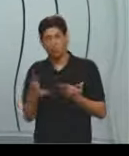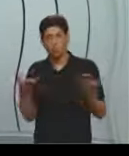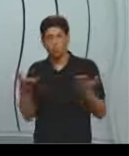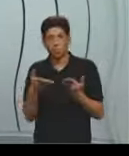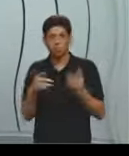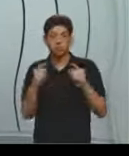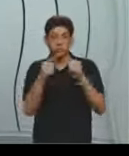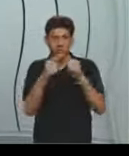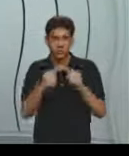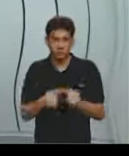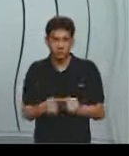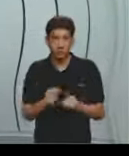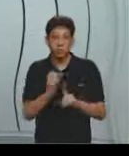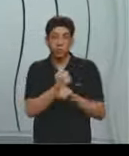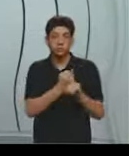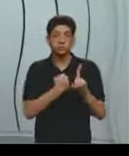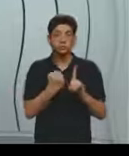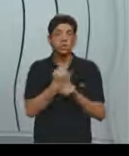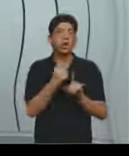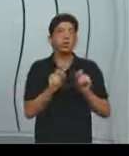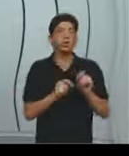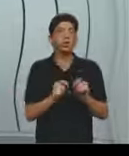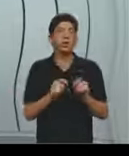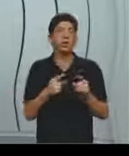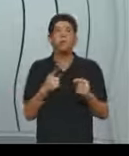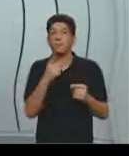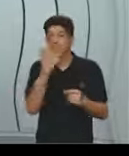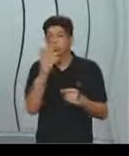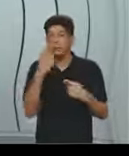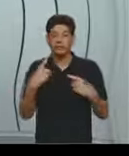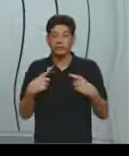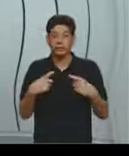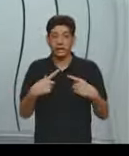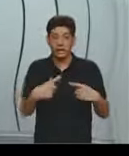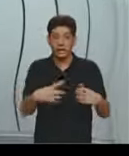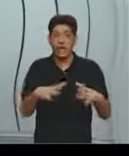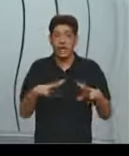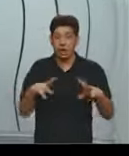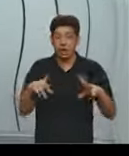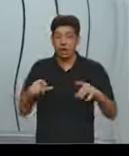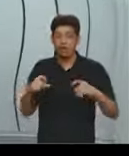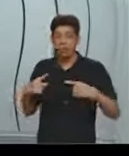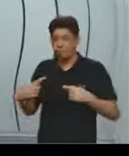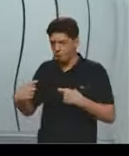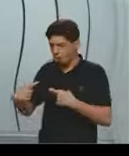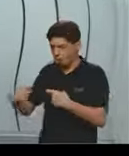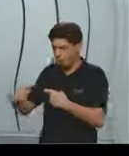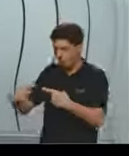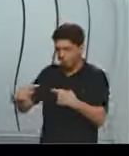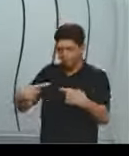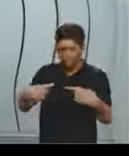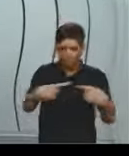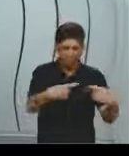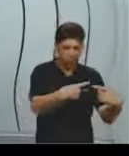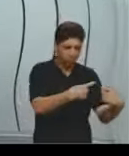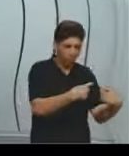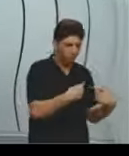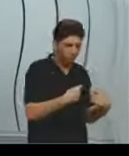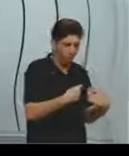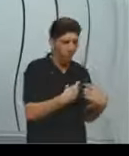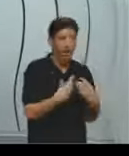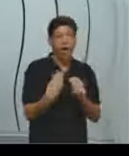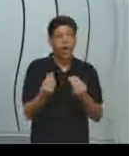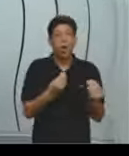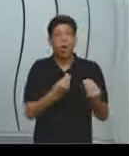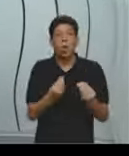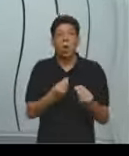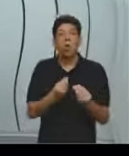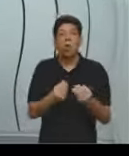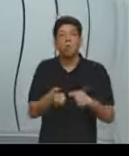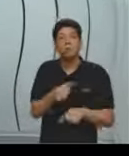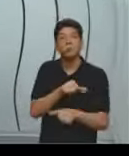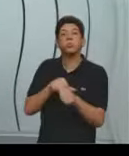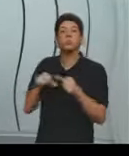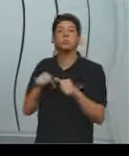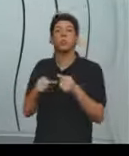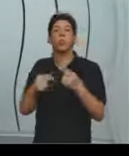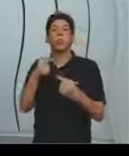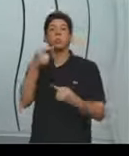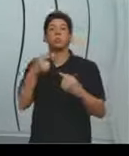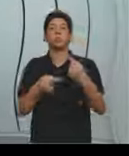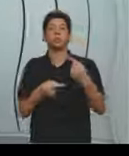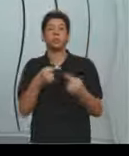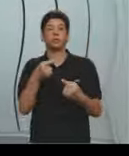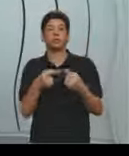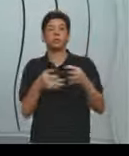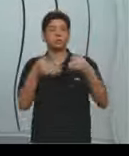hoje estruturar a sociedade eu na guerra de todos contra todos em uma forma legítima de ser a política EA política essa discussão eu achar